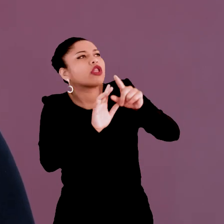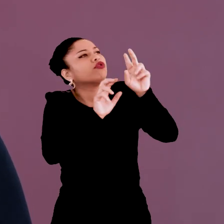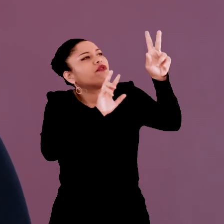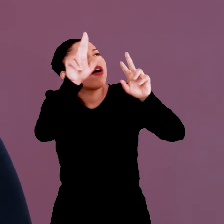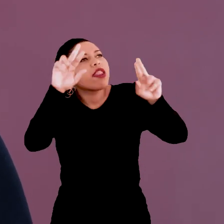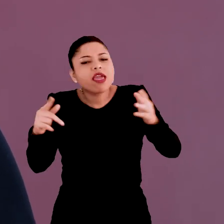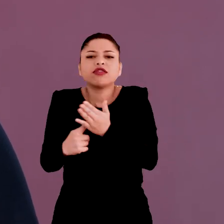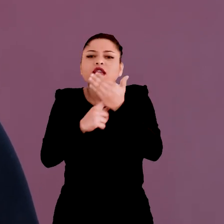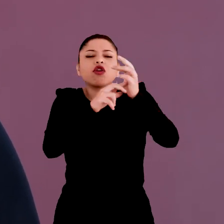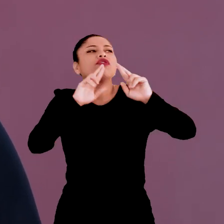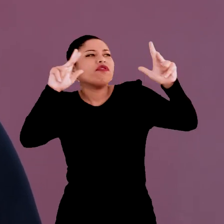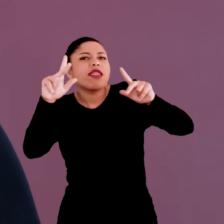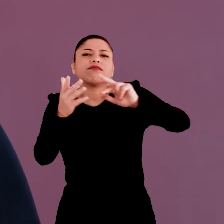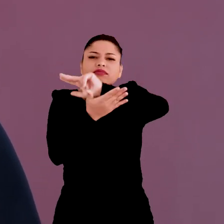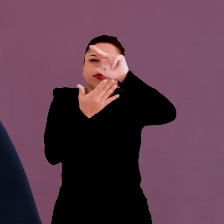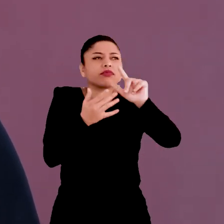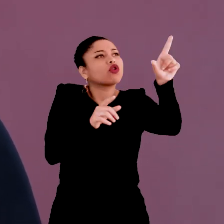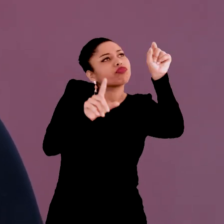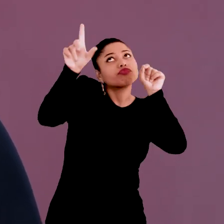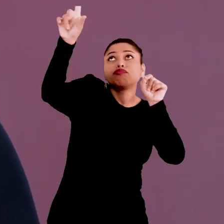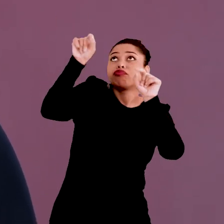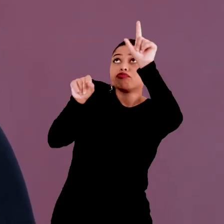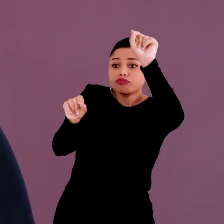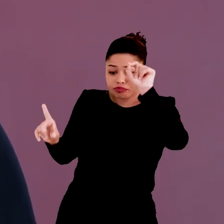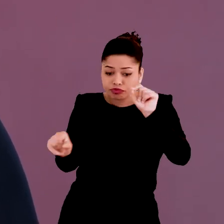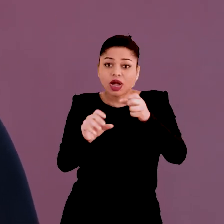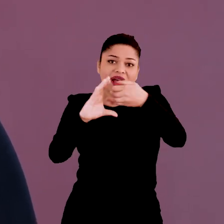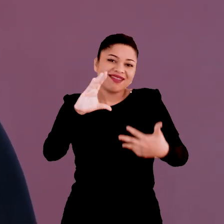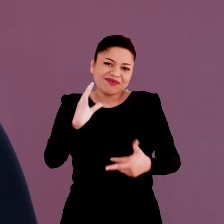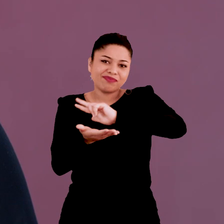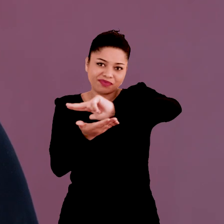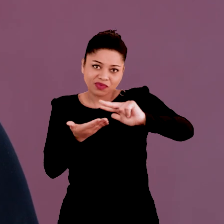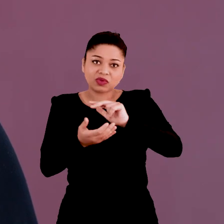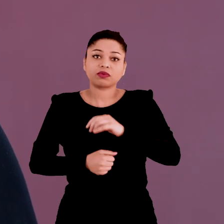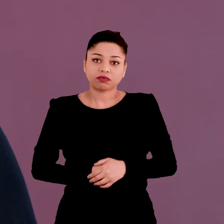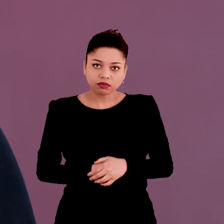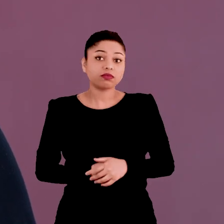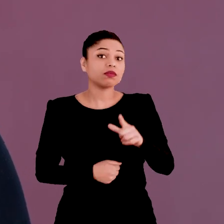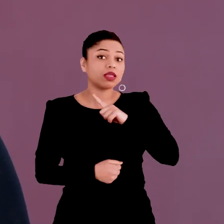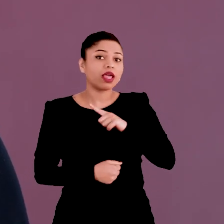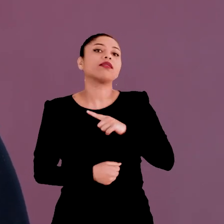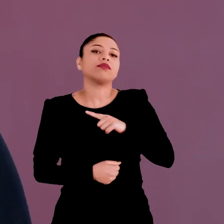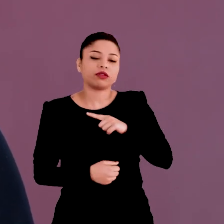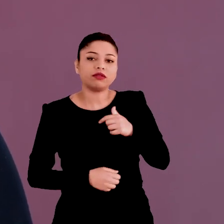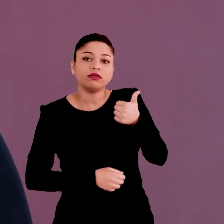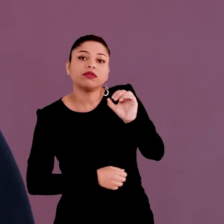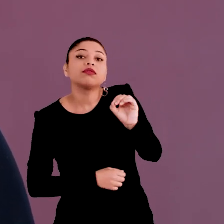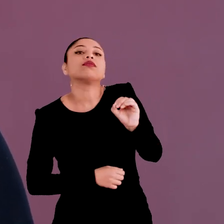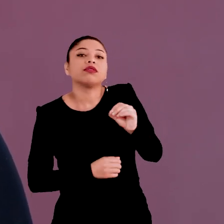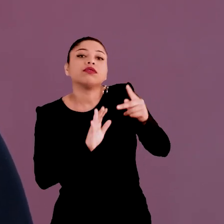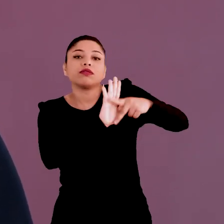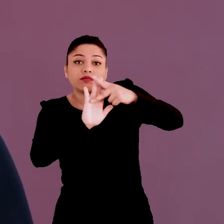diferentes, tecnologias também diversas. Aqui vocês vão encontrar 10 projetos de obras construídas e